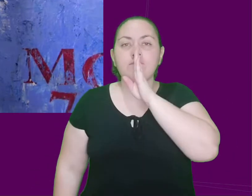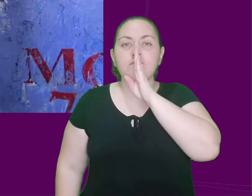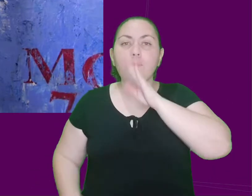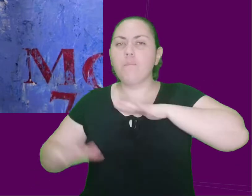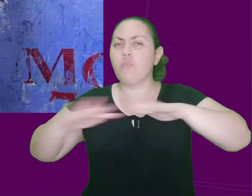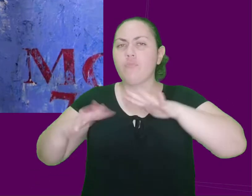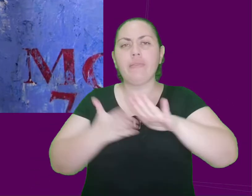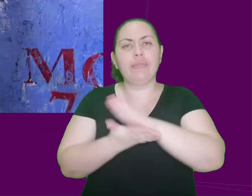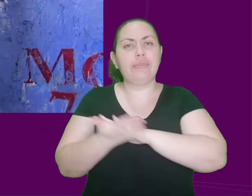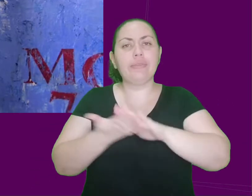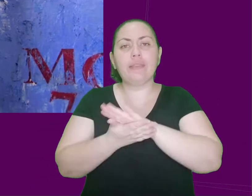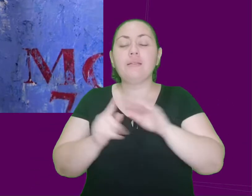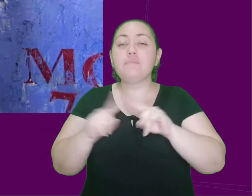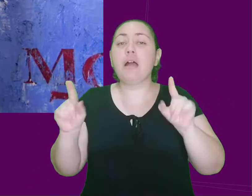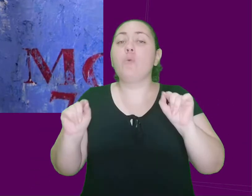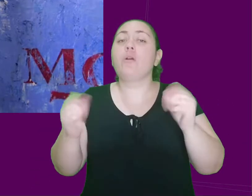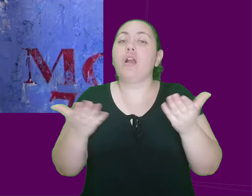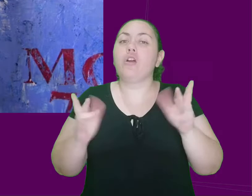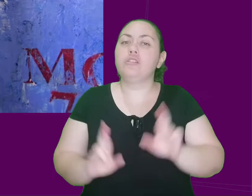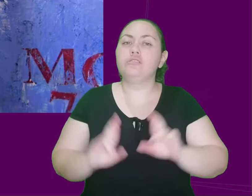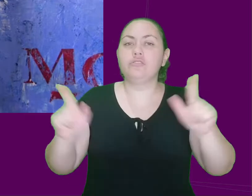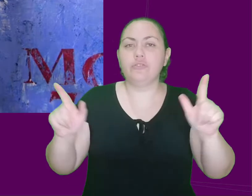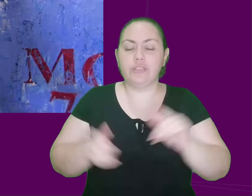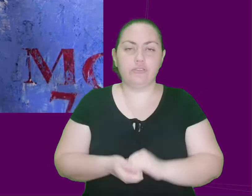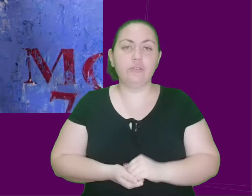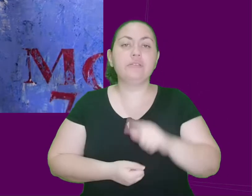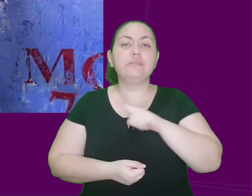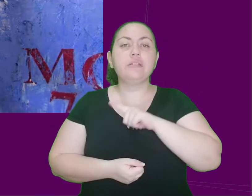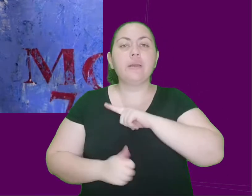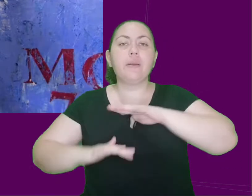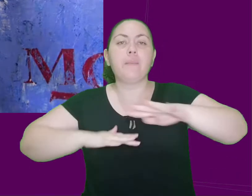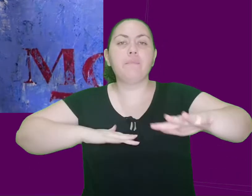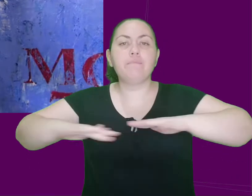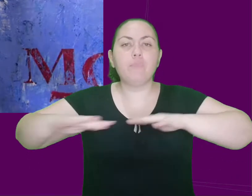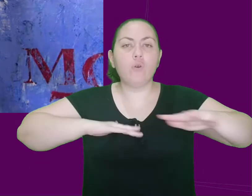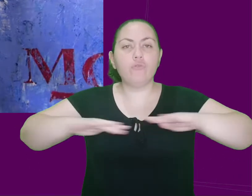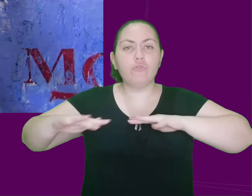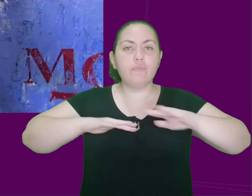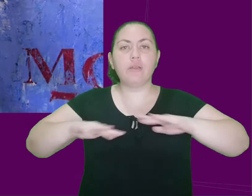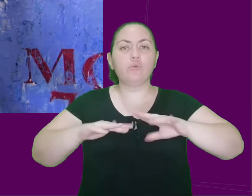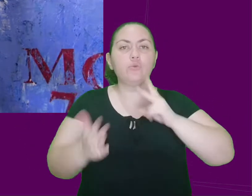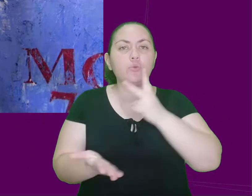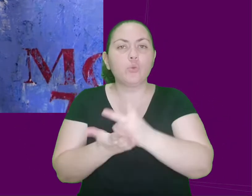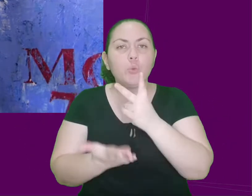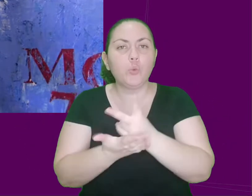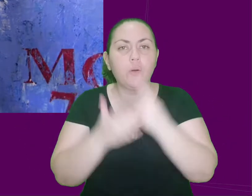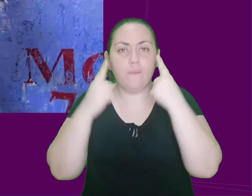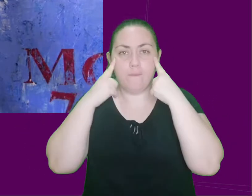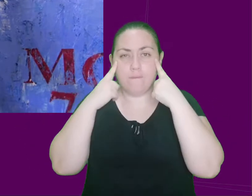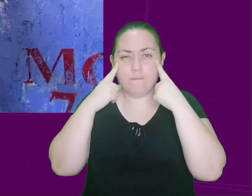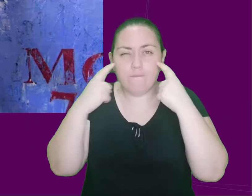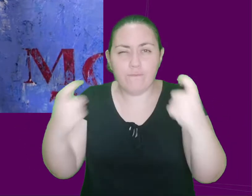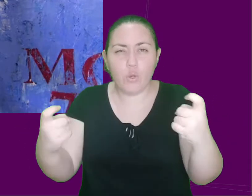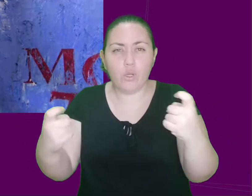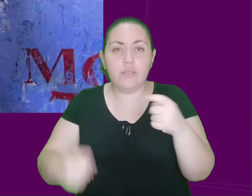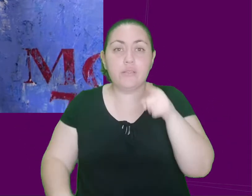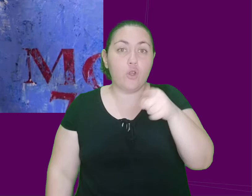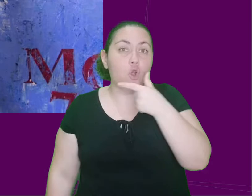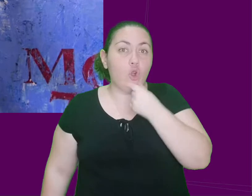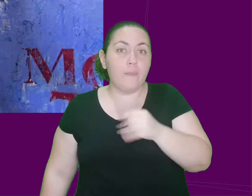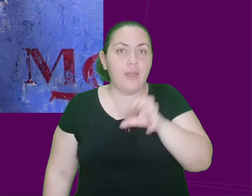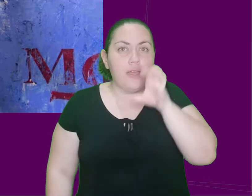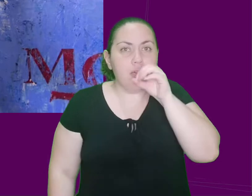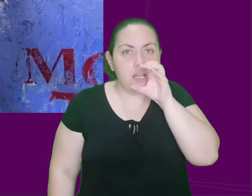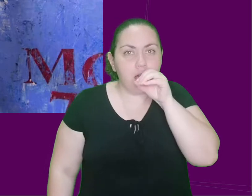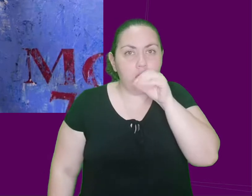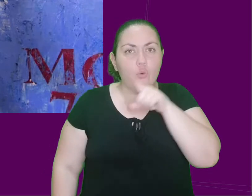retorna, mas com uma diferença em relação ao início: um movimento compassado e permanente da violência silenciosa aplicada